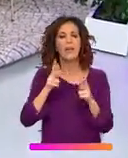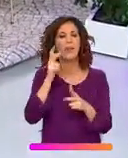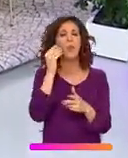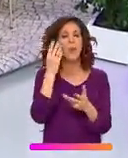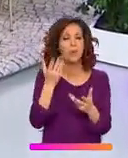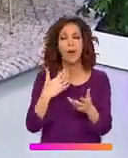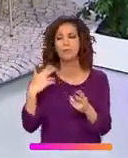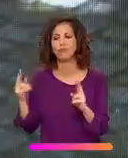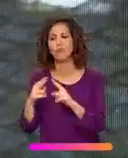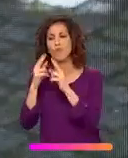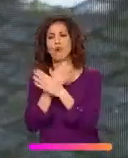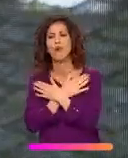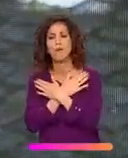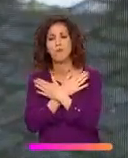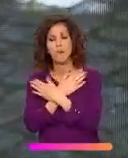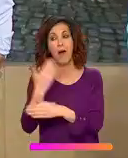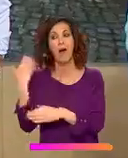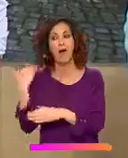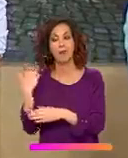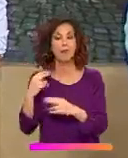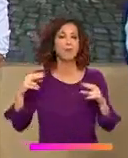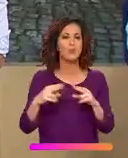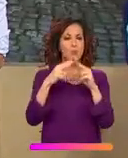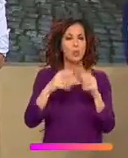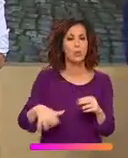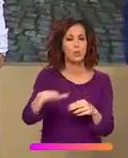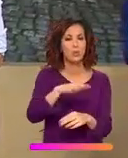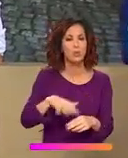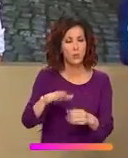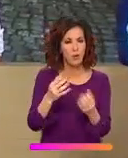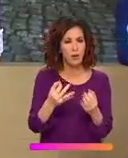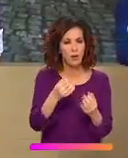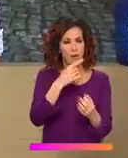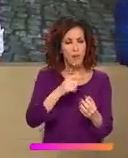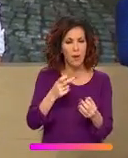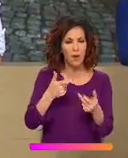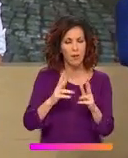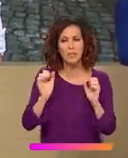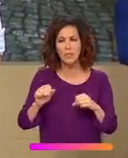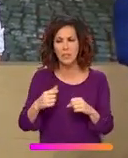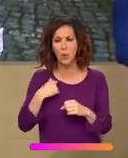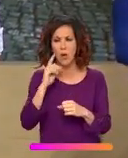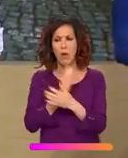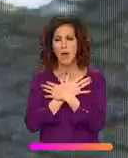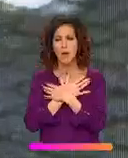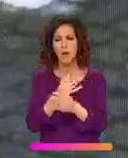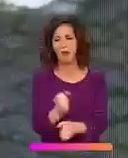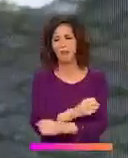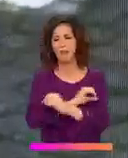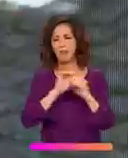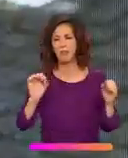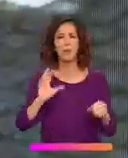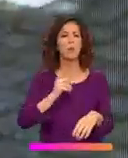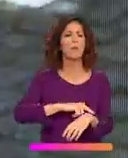ponto de encontro. Fazia ponto de encontro? Ai, como e encontrava-se tudo ali na esplanada? Sim, sim, tenho amigas que já não vejo há bastante tempo. É? Assim há quanto